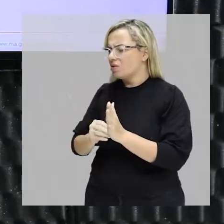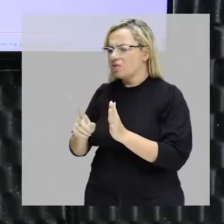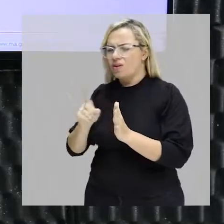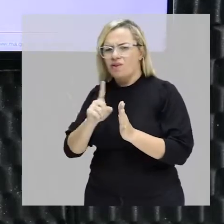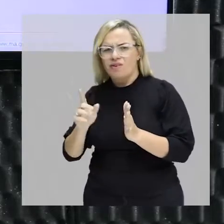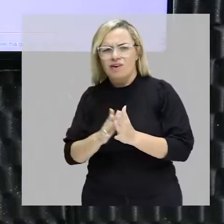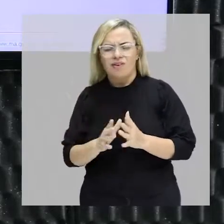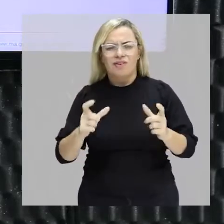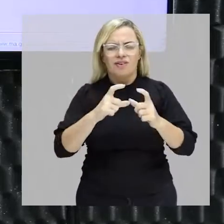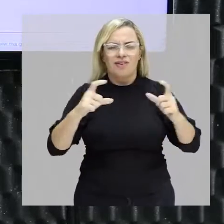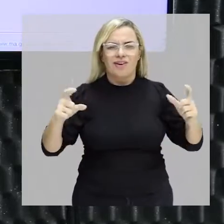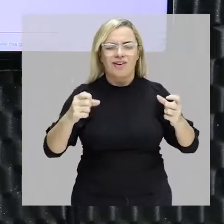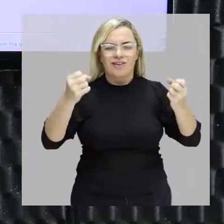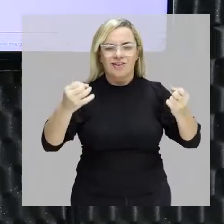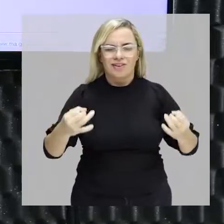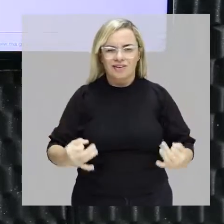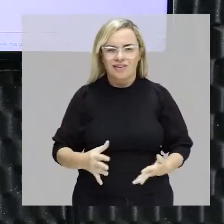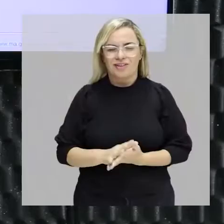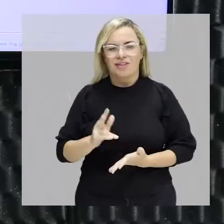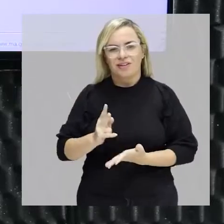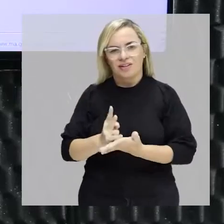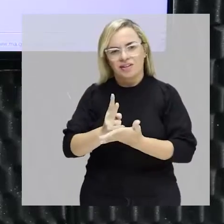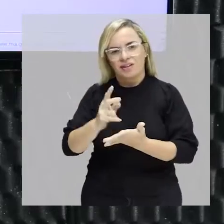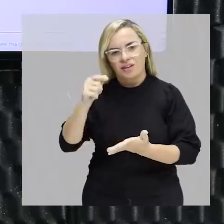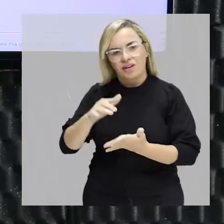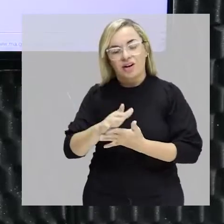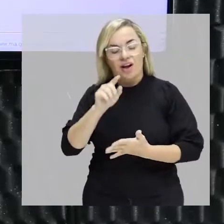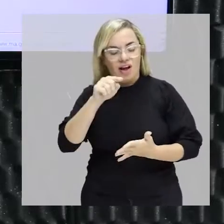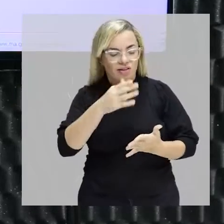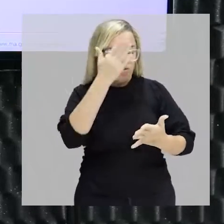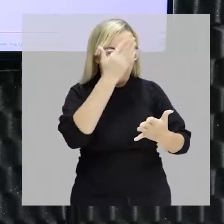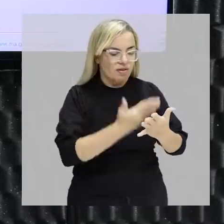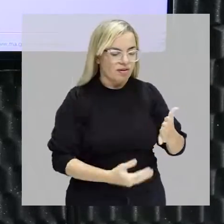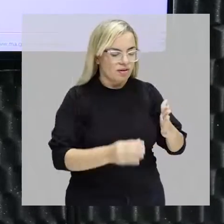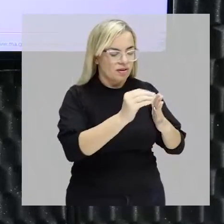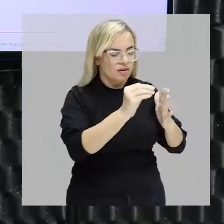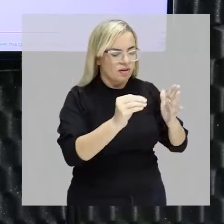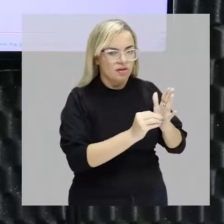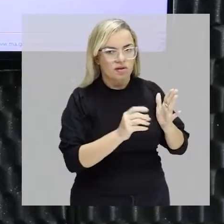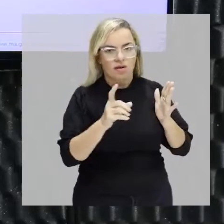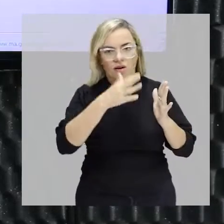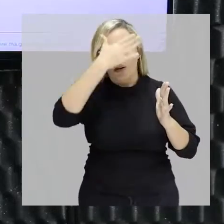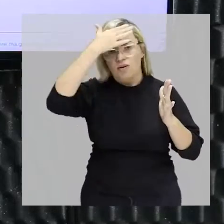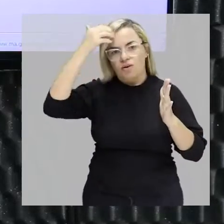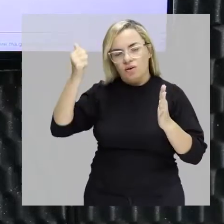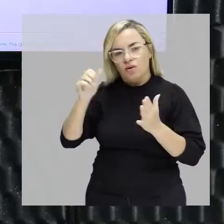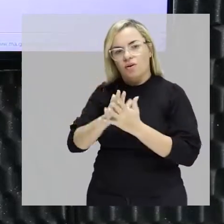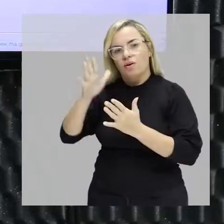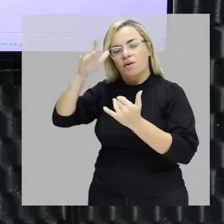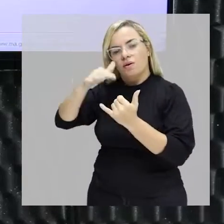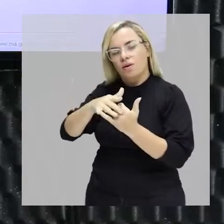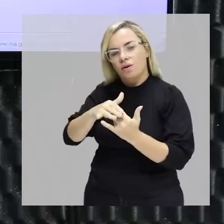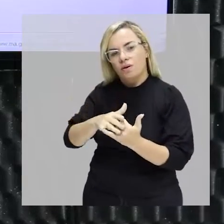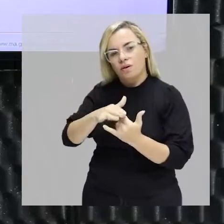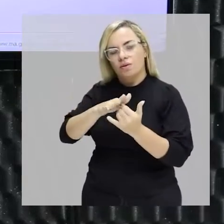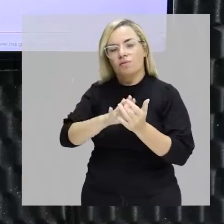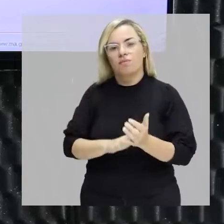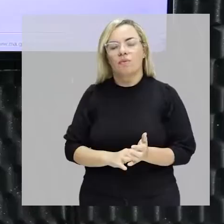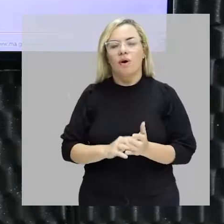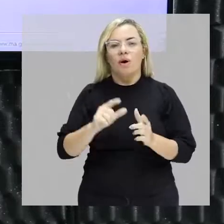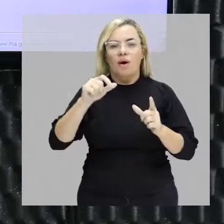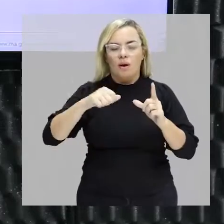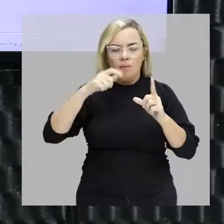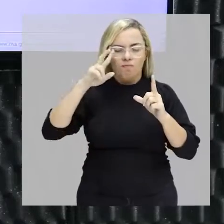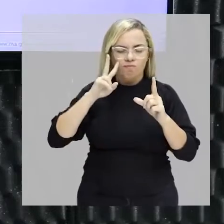frase que tu sempre diz? Vou falar sim. Caso você tenha perdido alguma aula, não te esquece, vai lá no YouTube, assiste as